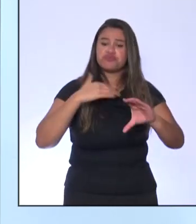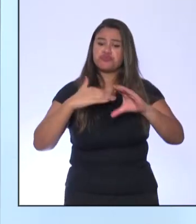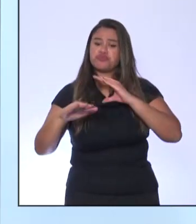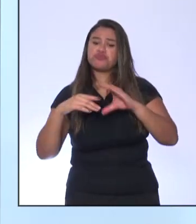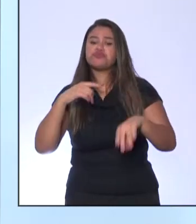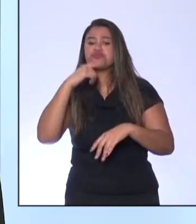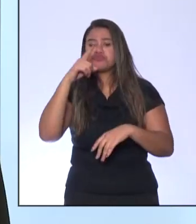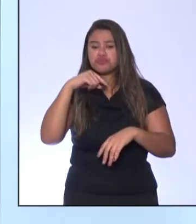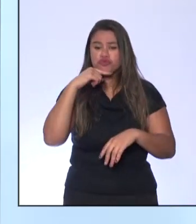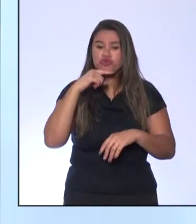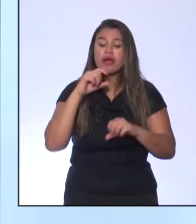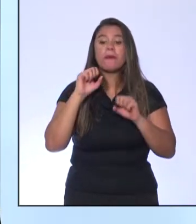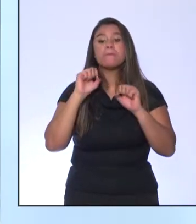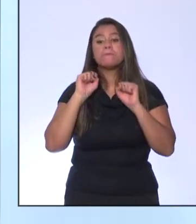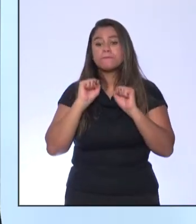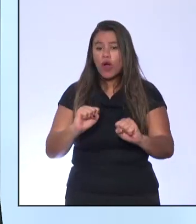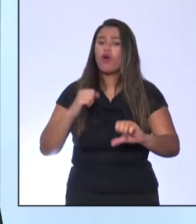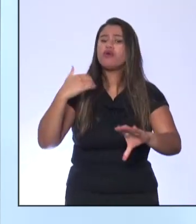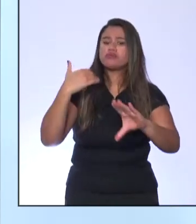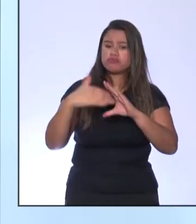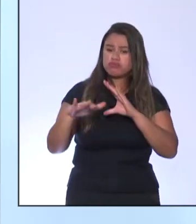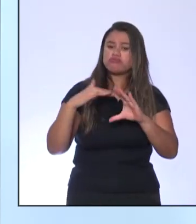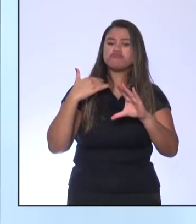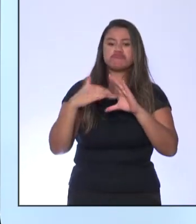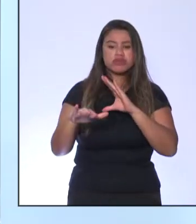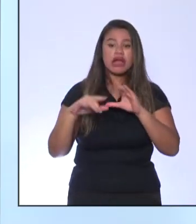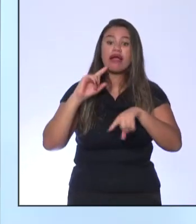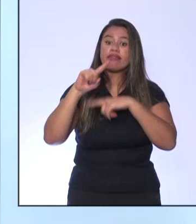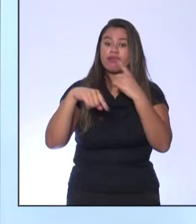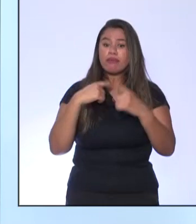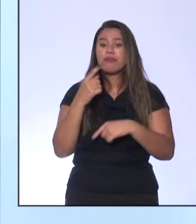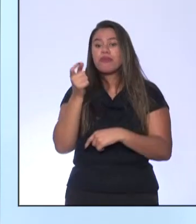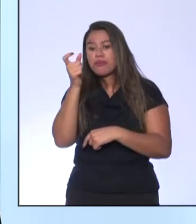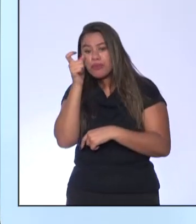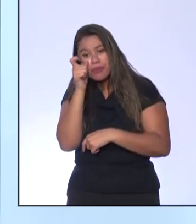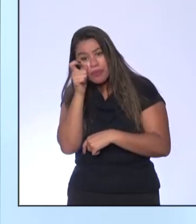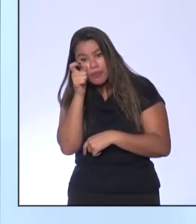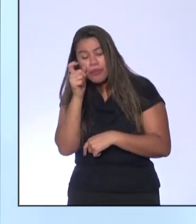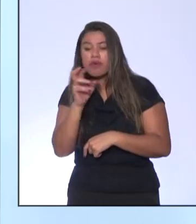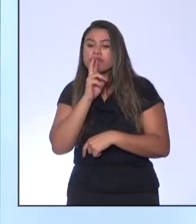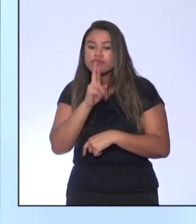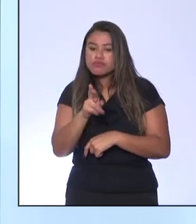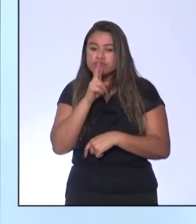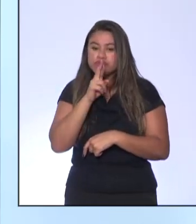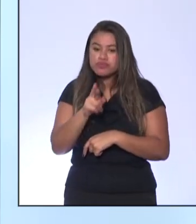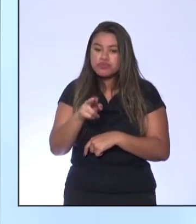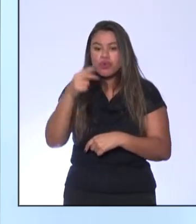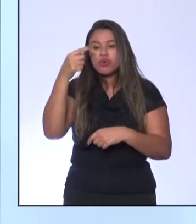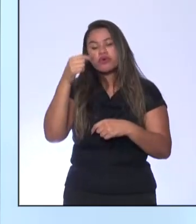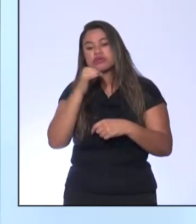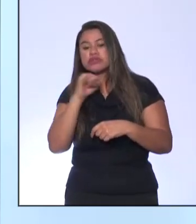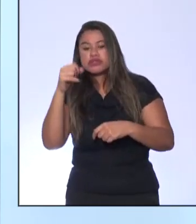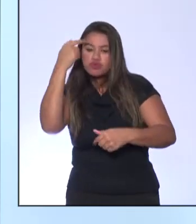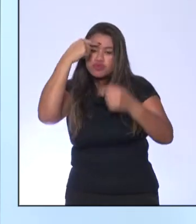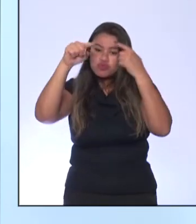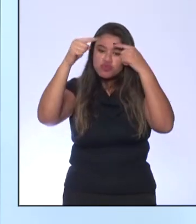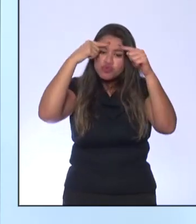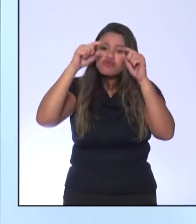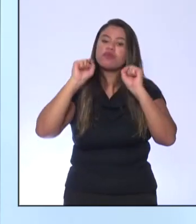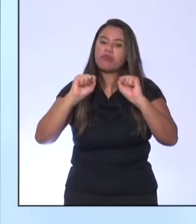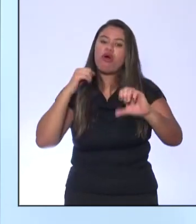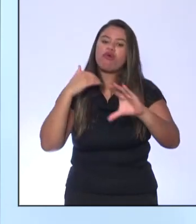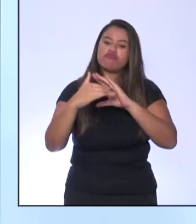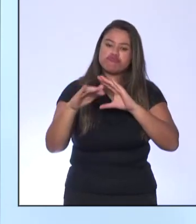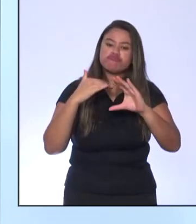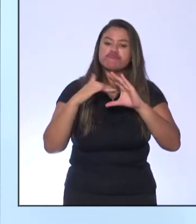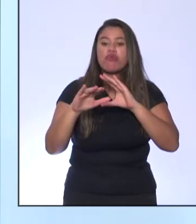mas vocês podem mandar as respostas aí pelo chat, que depois a gente tenta responder se vocês tiverem alguma dúvida, se vocês quiserem